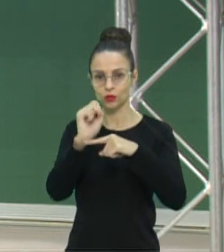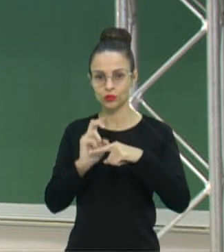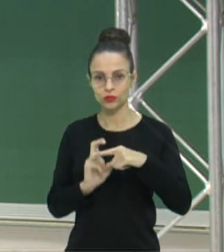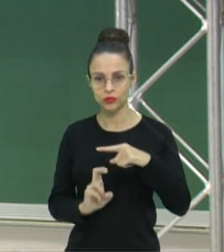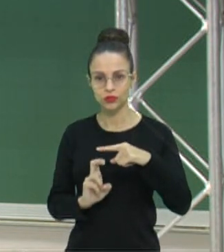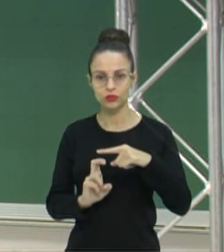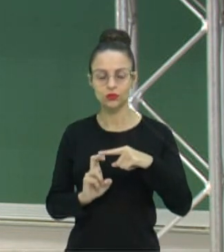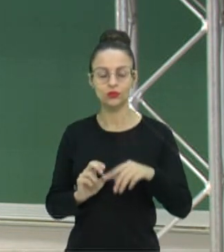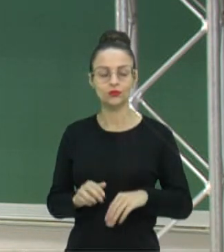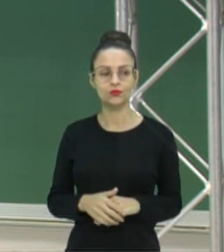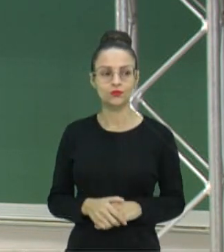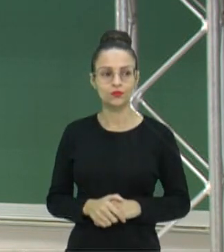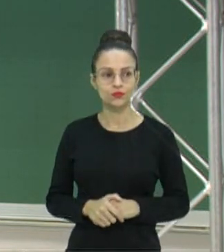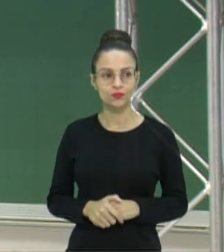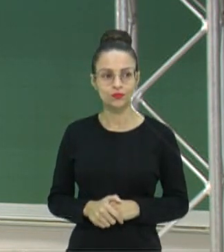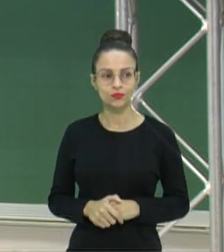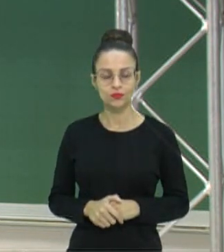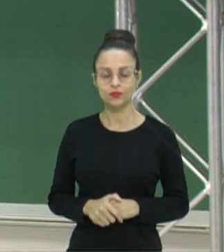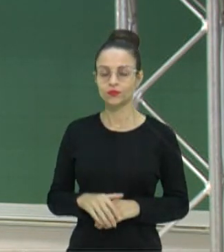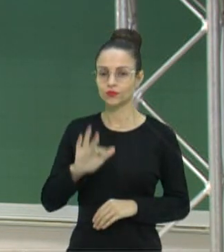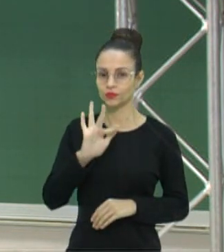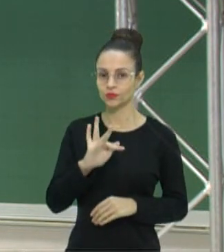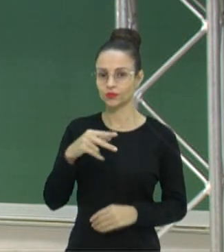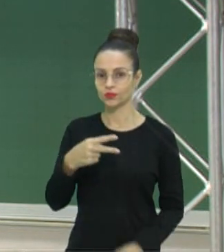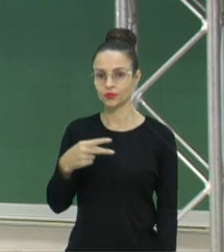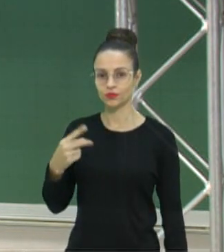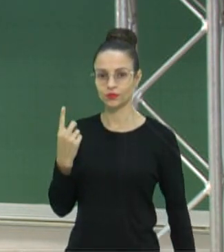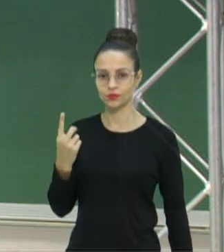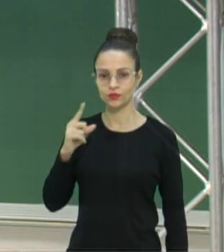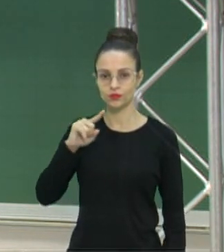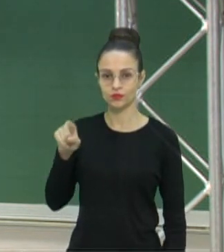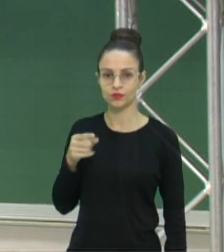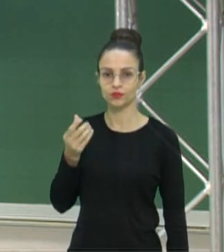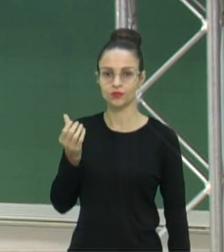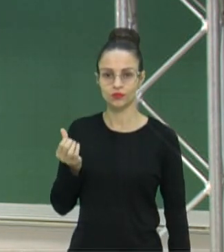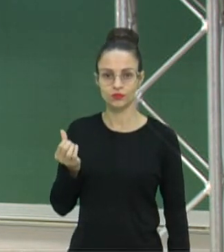5, ou seja, F é igual a 1,6